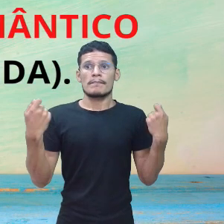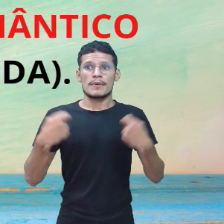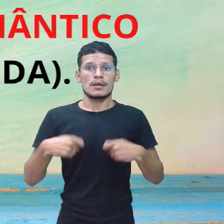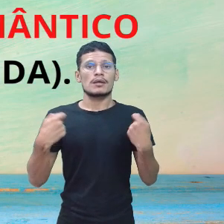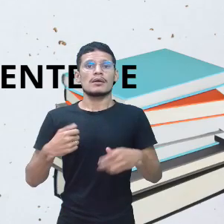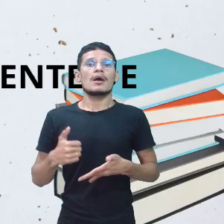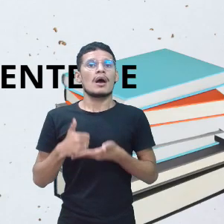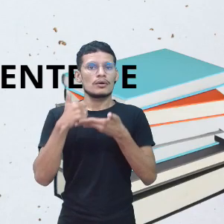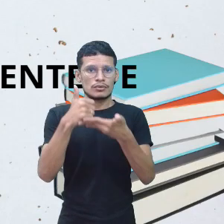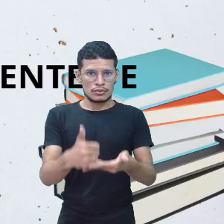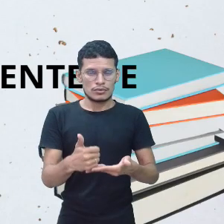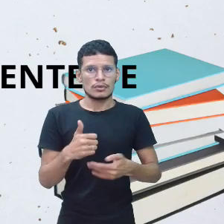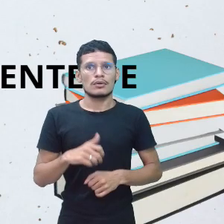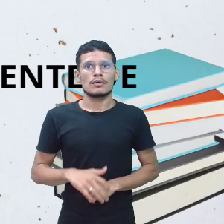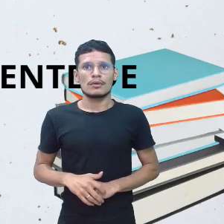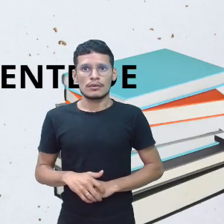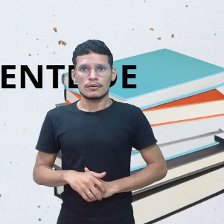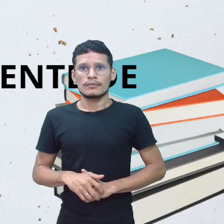ajuda.